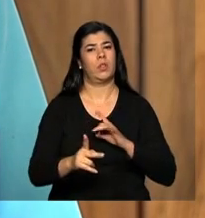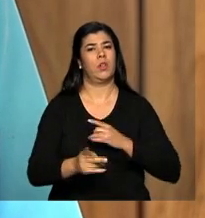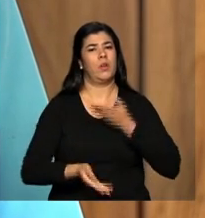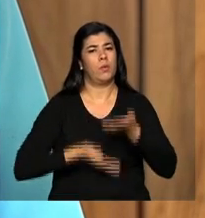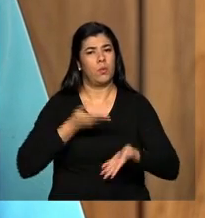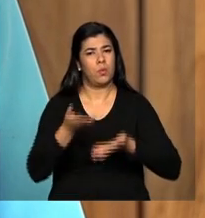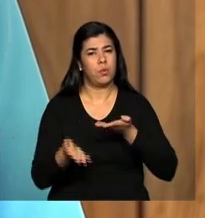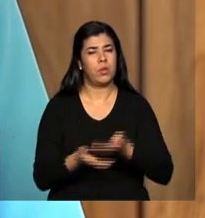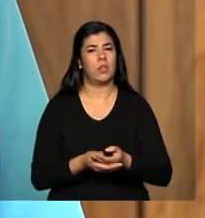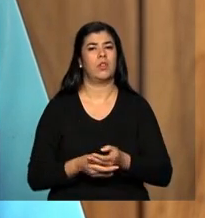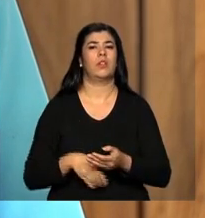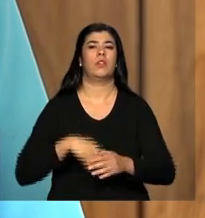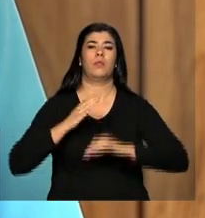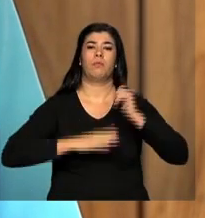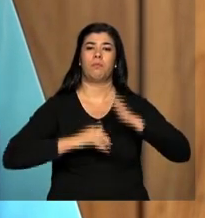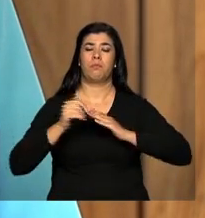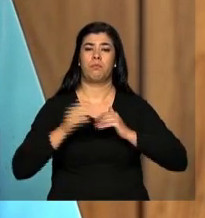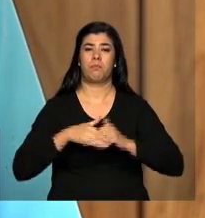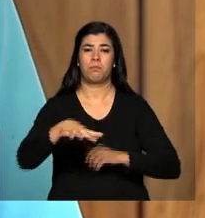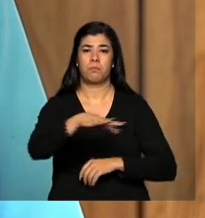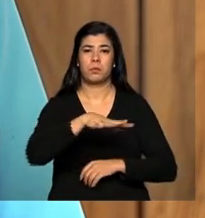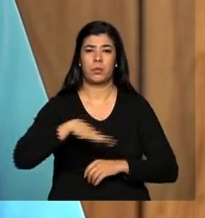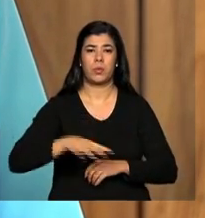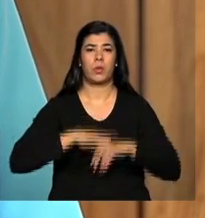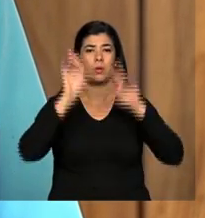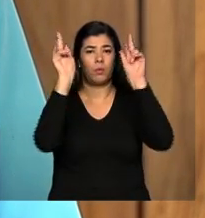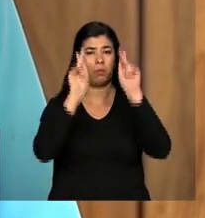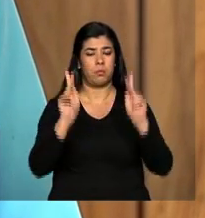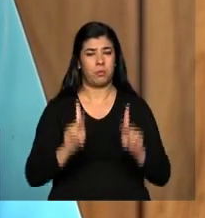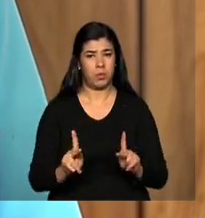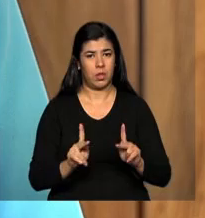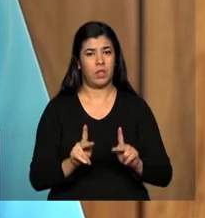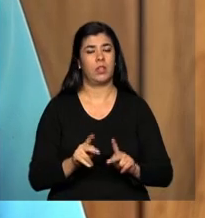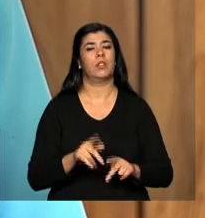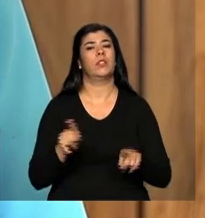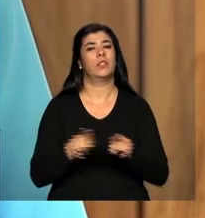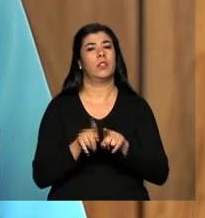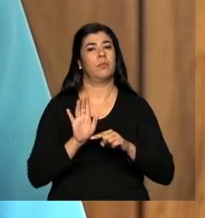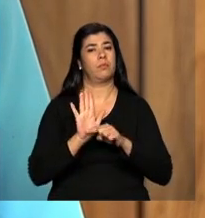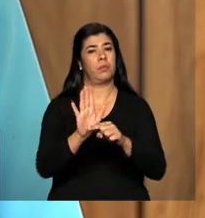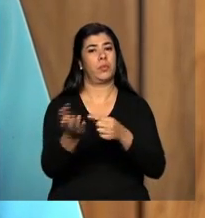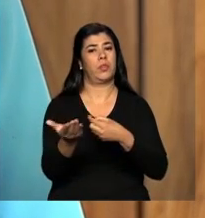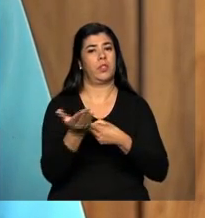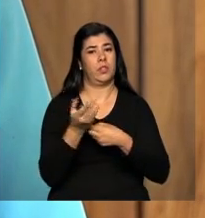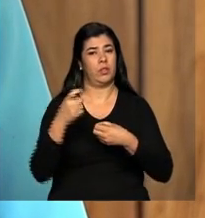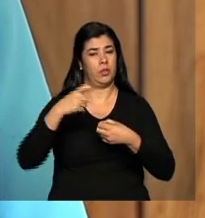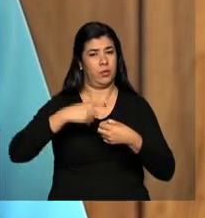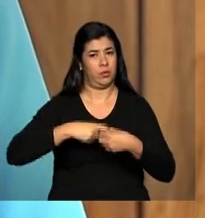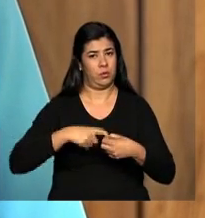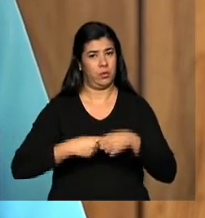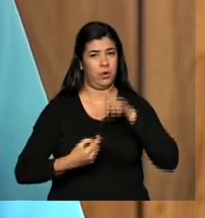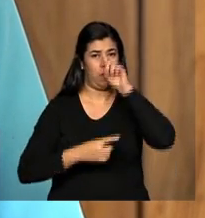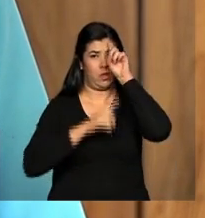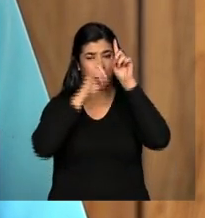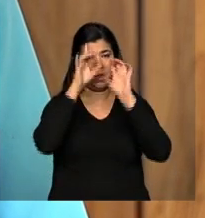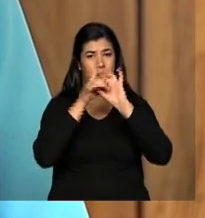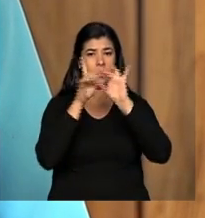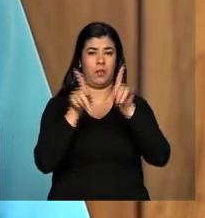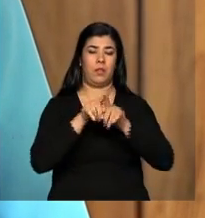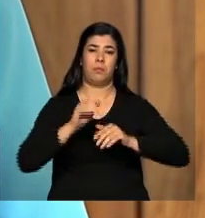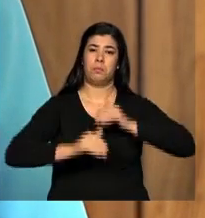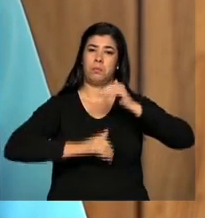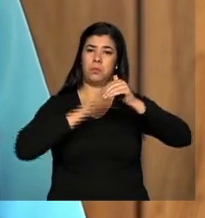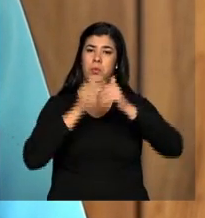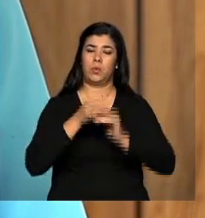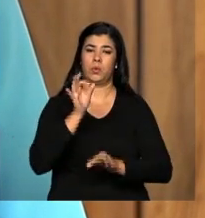na consolidação de um espaço de paz, um espaço de cooperação, democracia e